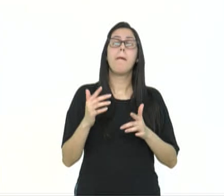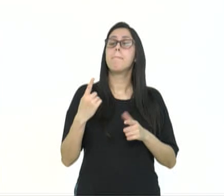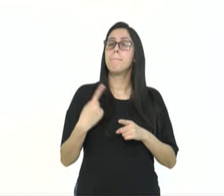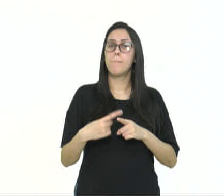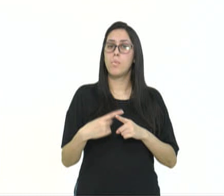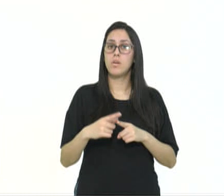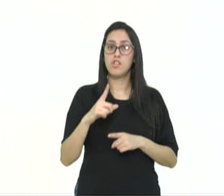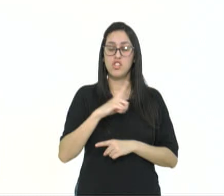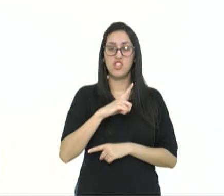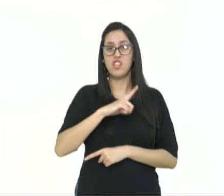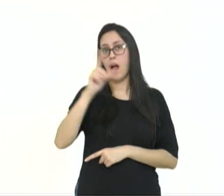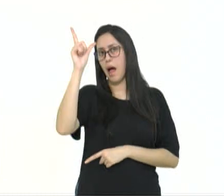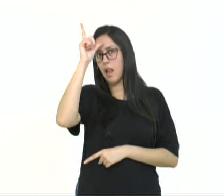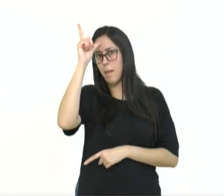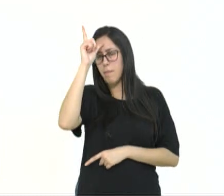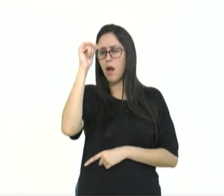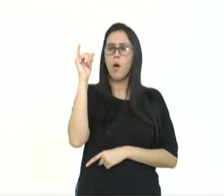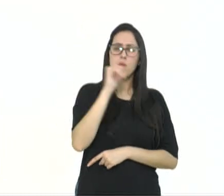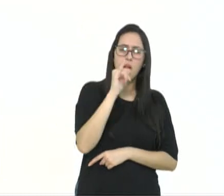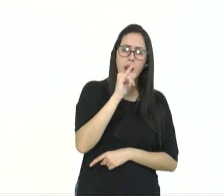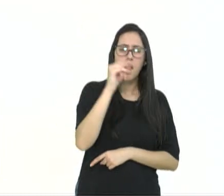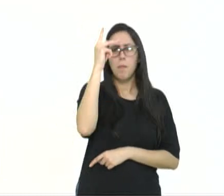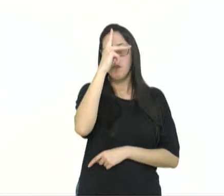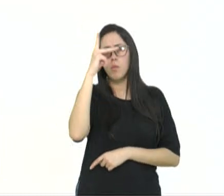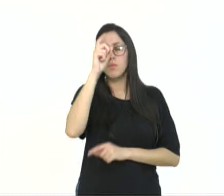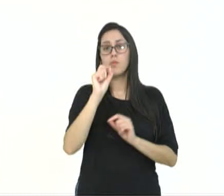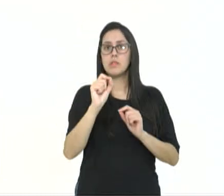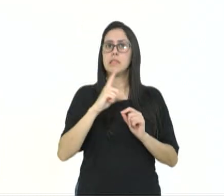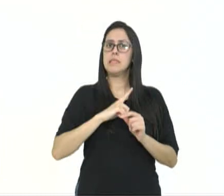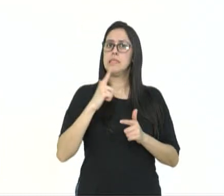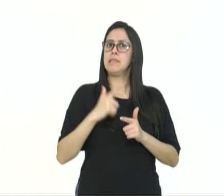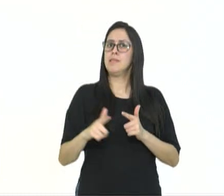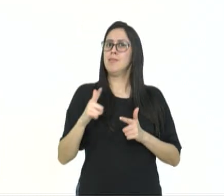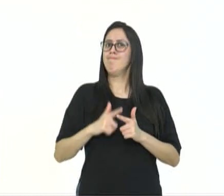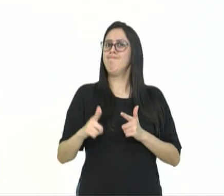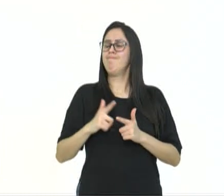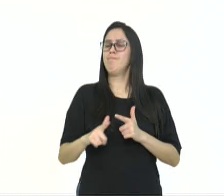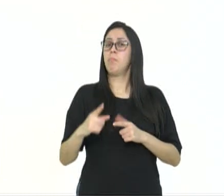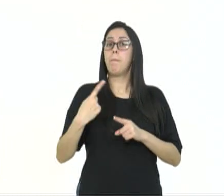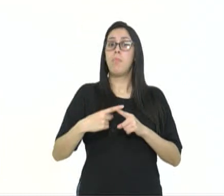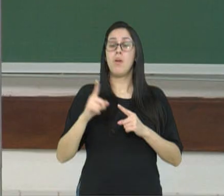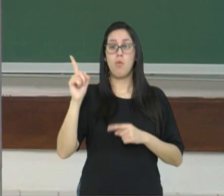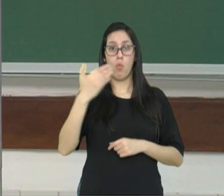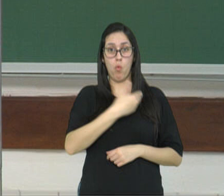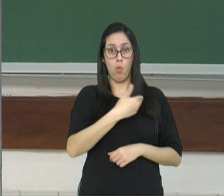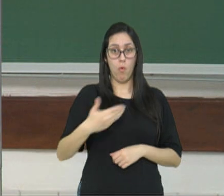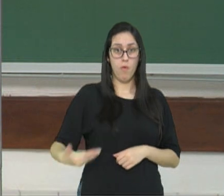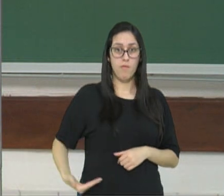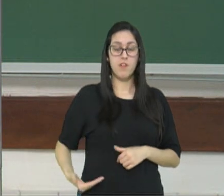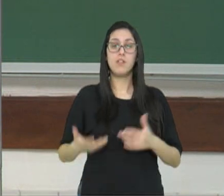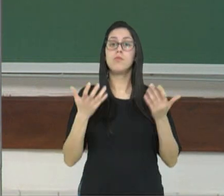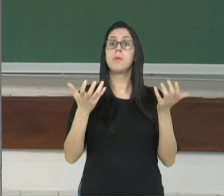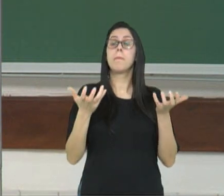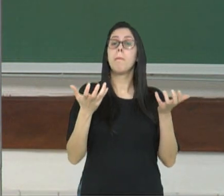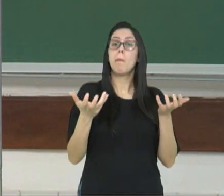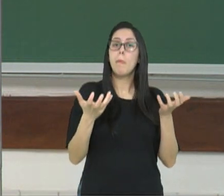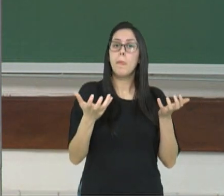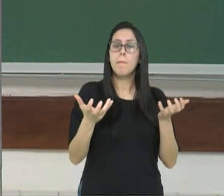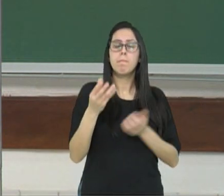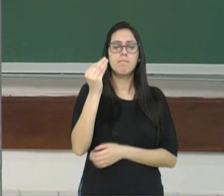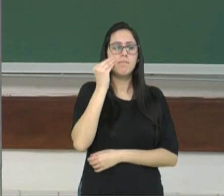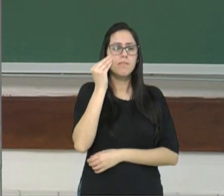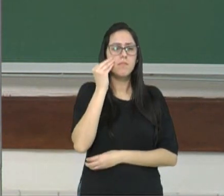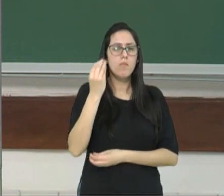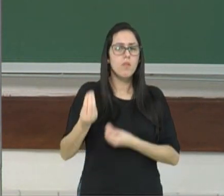alemães, italianos e poloneses tiveram um começo difícil. Uma das ideias do governo era tentar mandar essa população para territórios